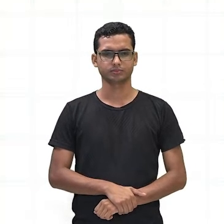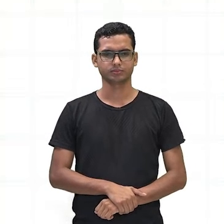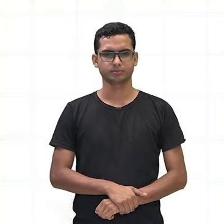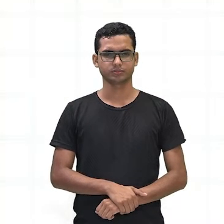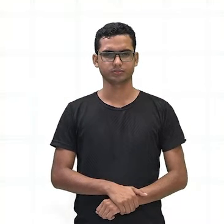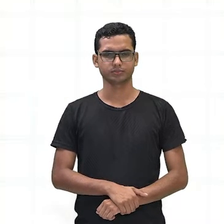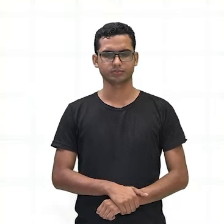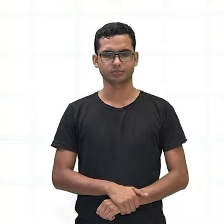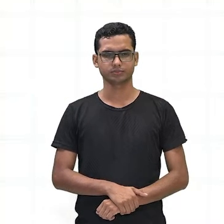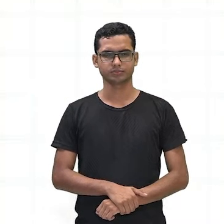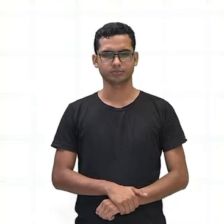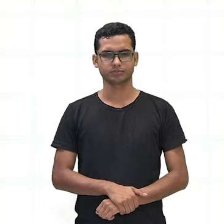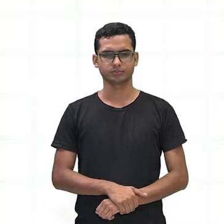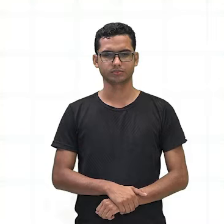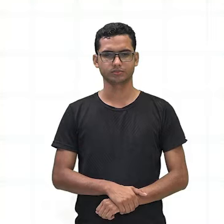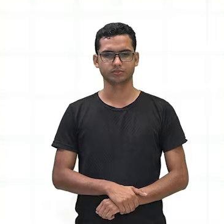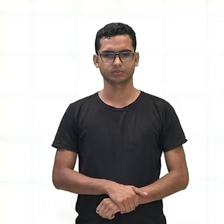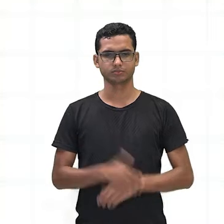ok?